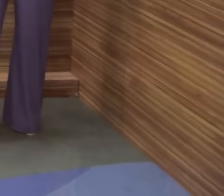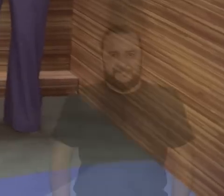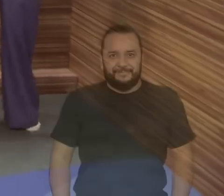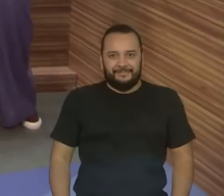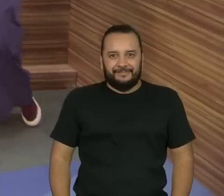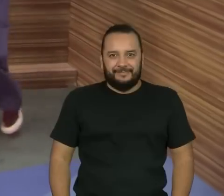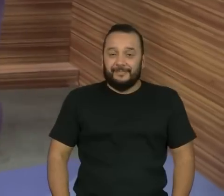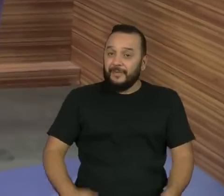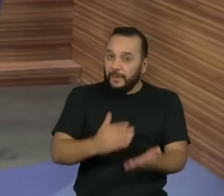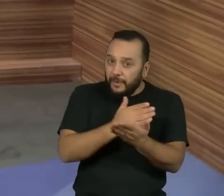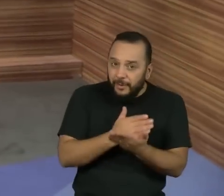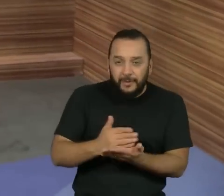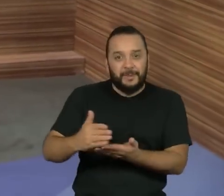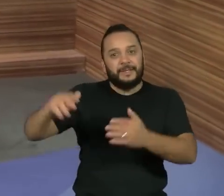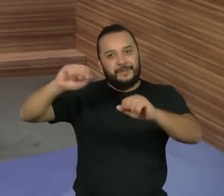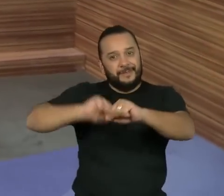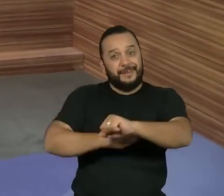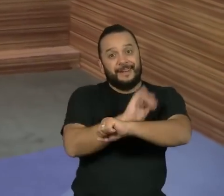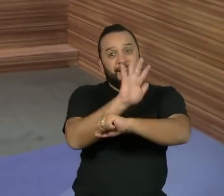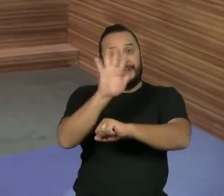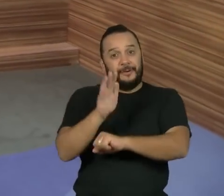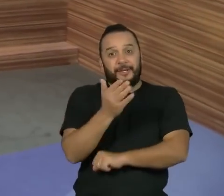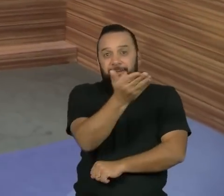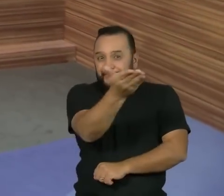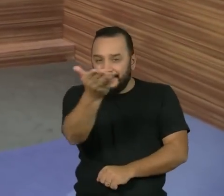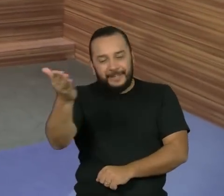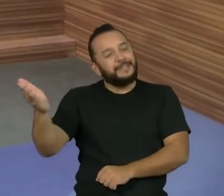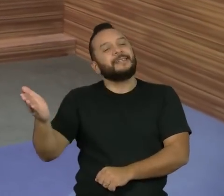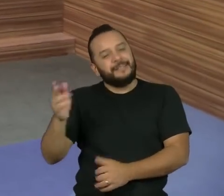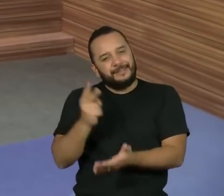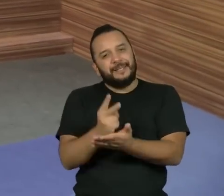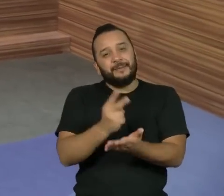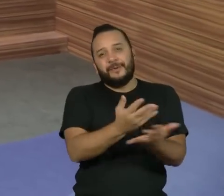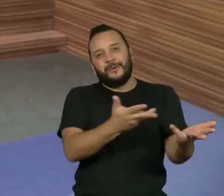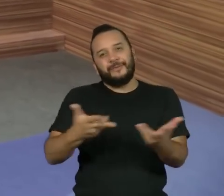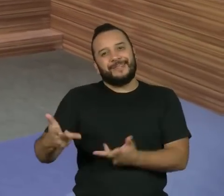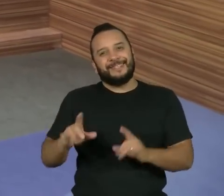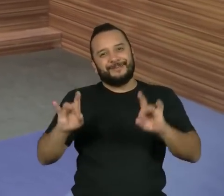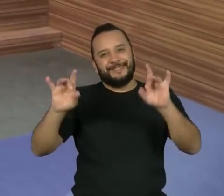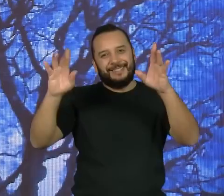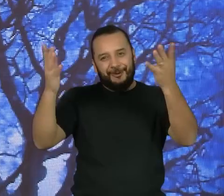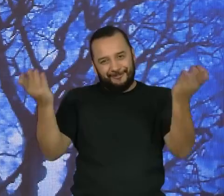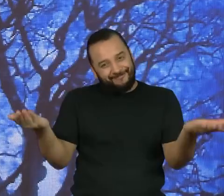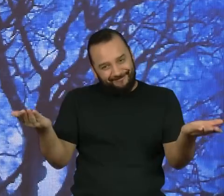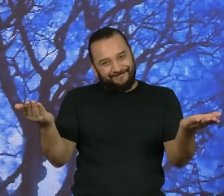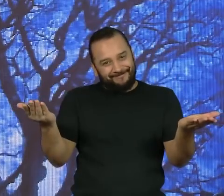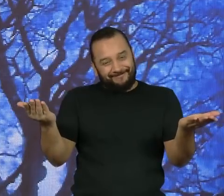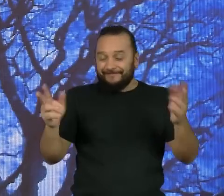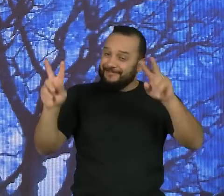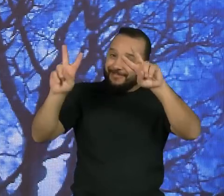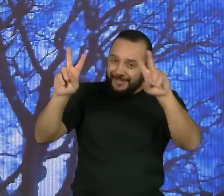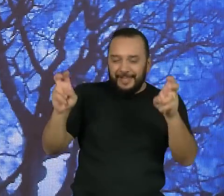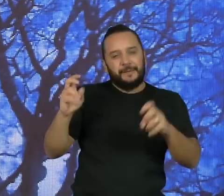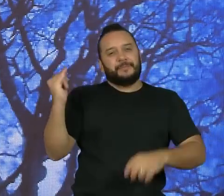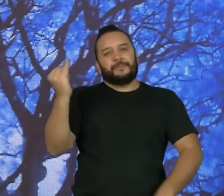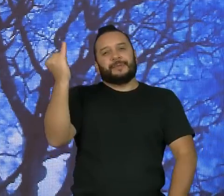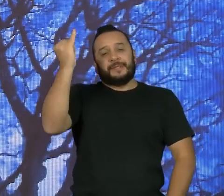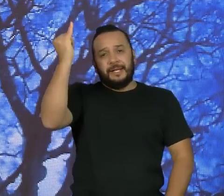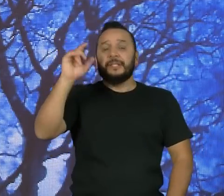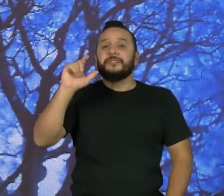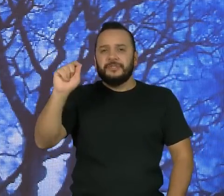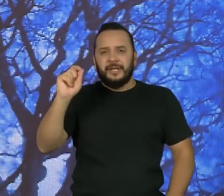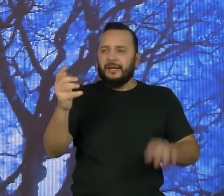Está no ar o Repórter Eco e você é sempre o nosso convidado especial. Os temas de destaque: a